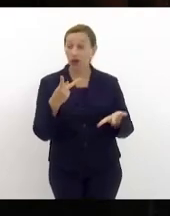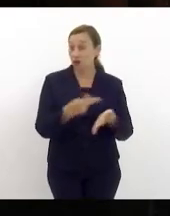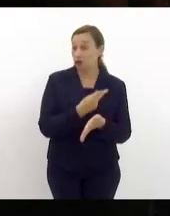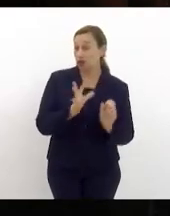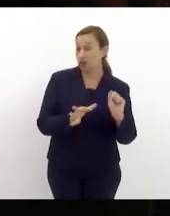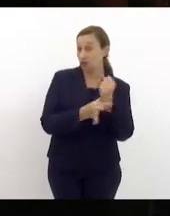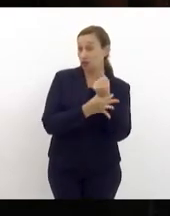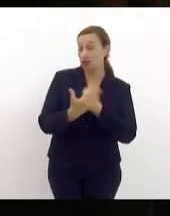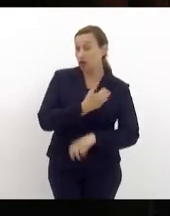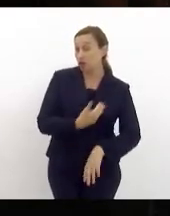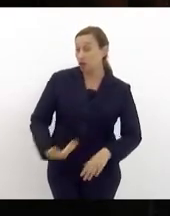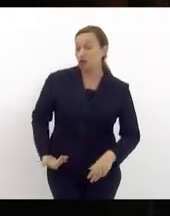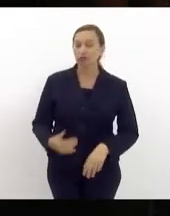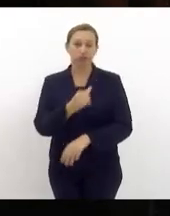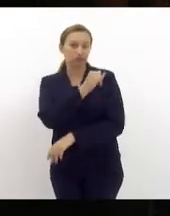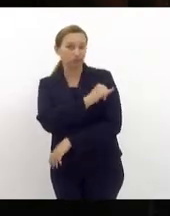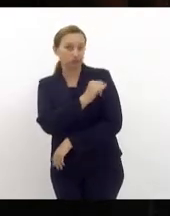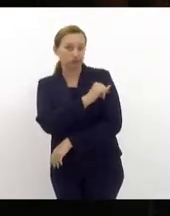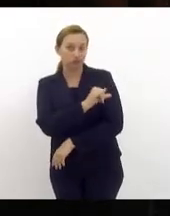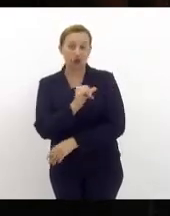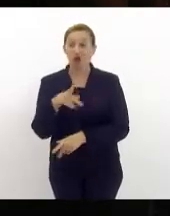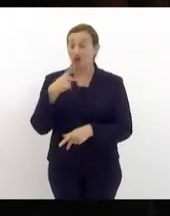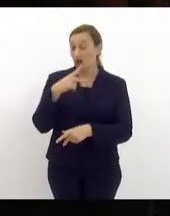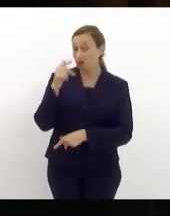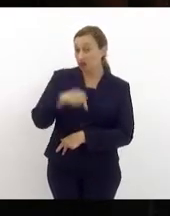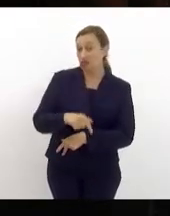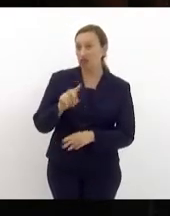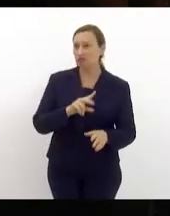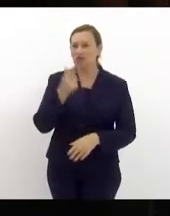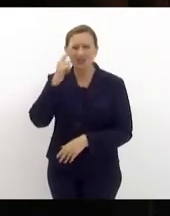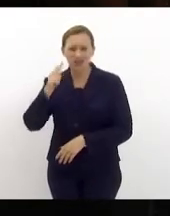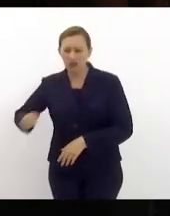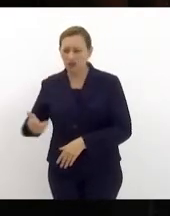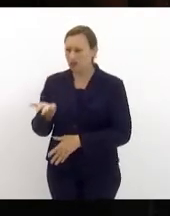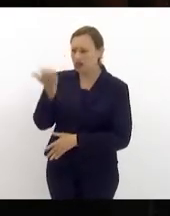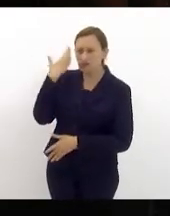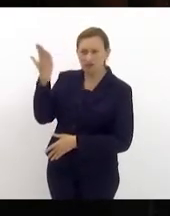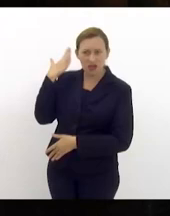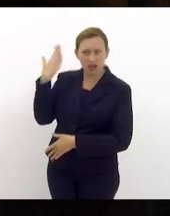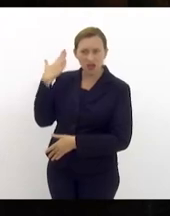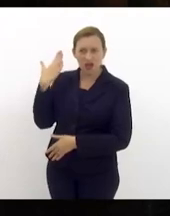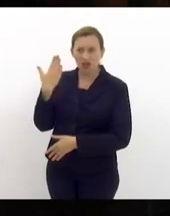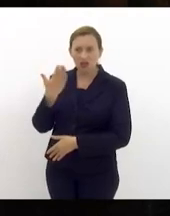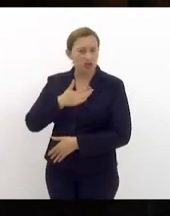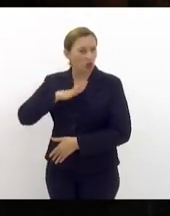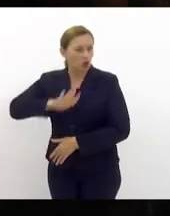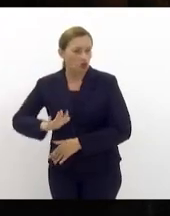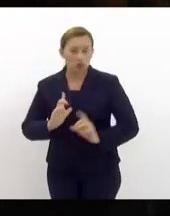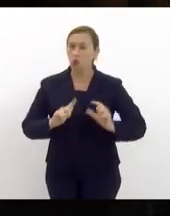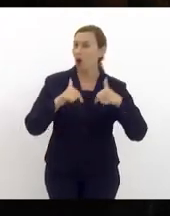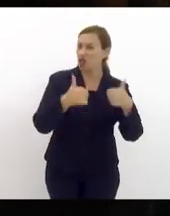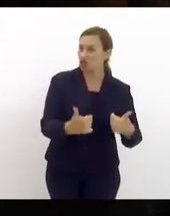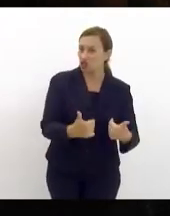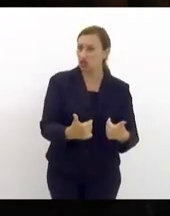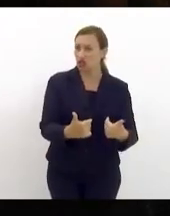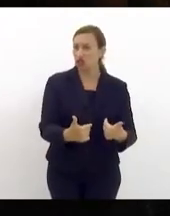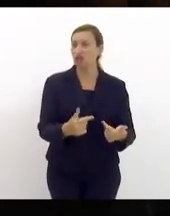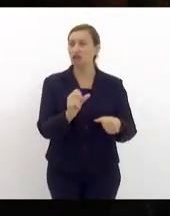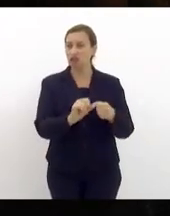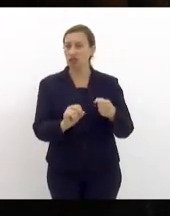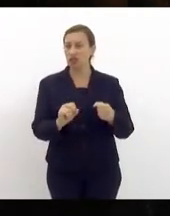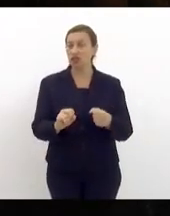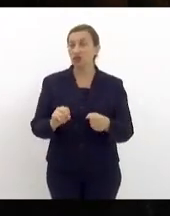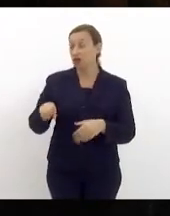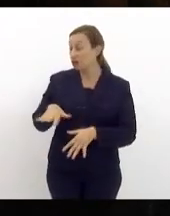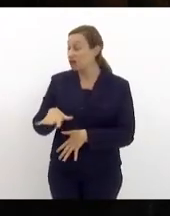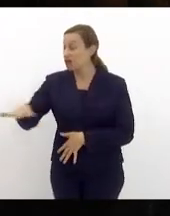segurança pública do Rio de Janeiro. Falamos aqui na semana passada e repudiamos toda a ação que foi feita no Complexo da